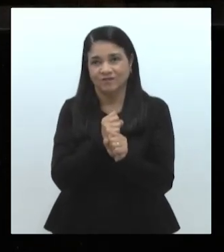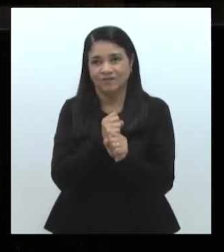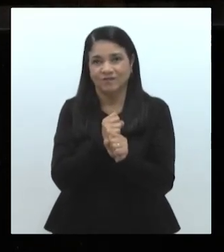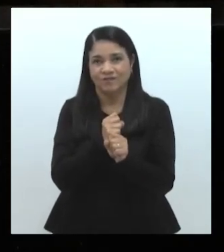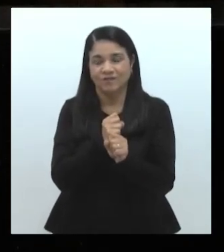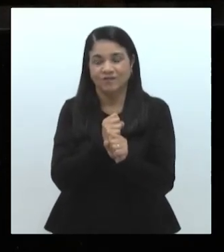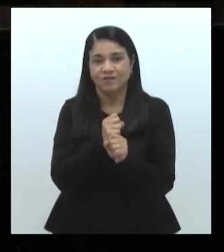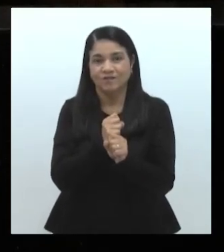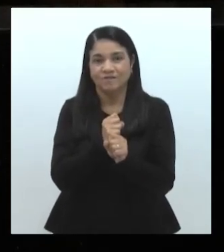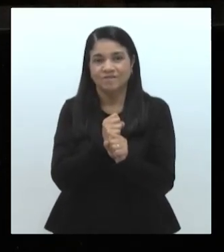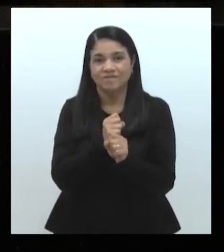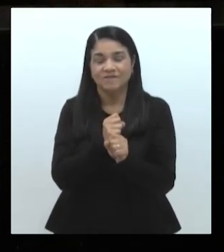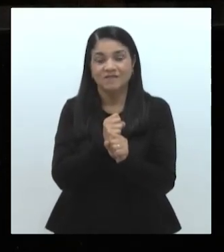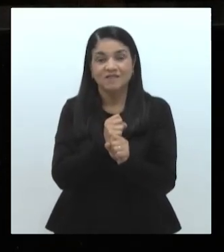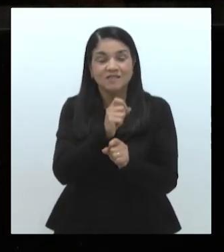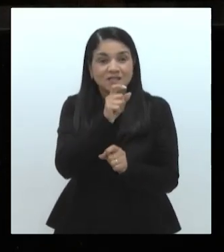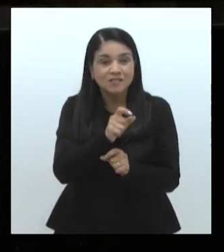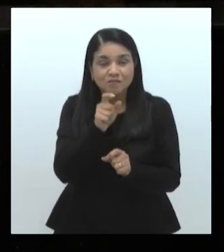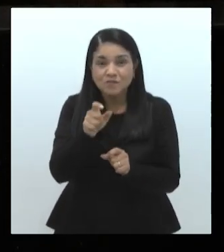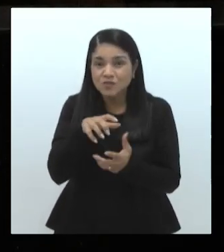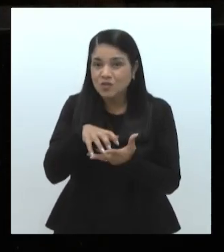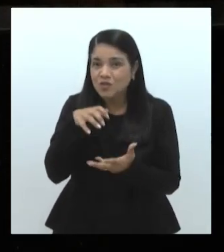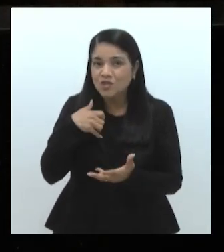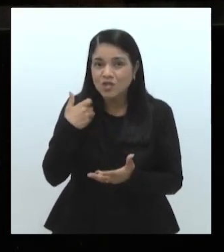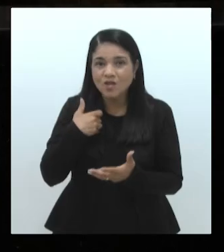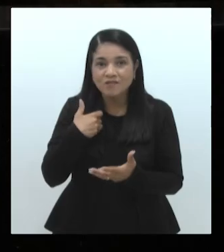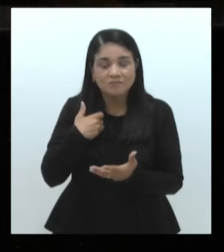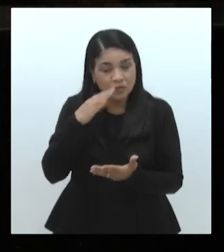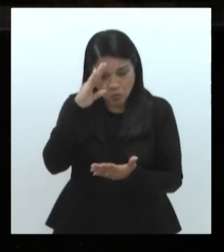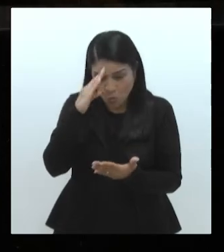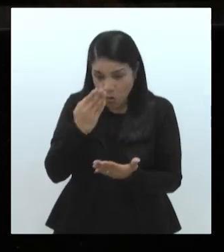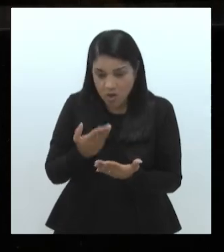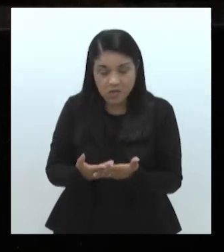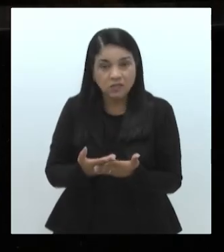Todas profundamente desacreditadas do poder público,